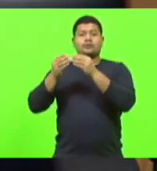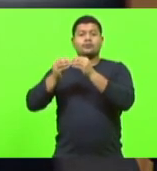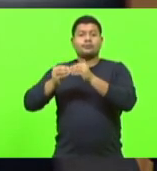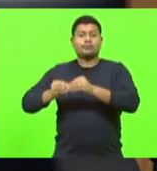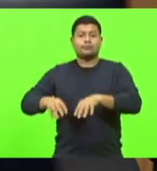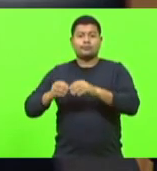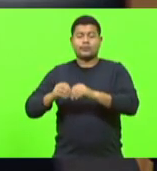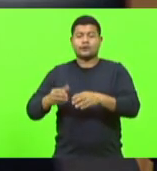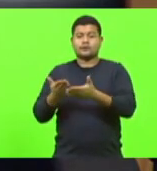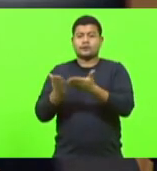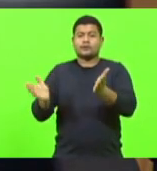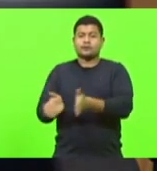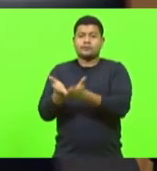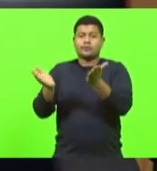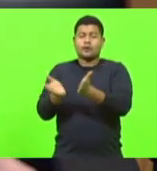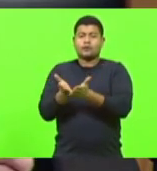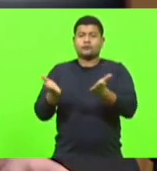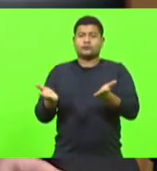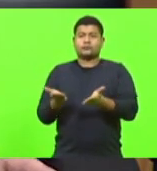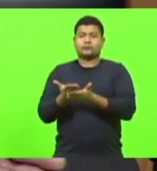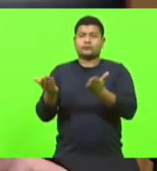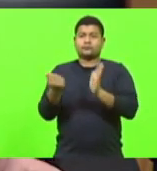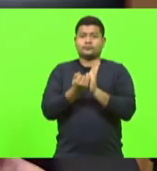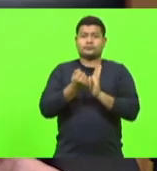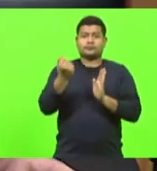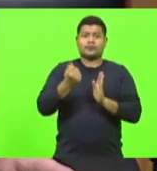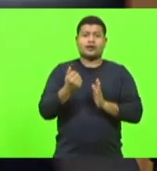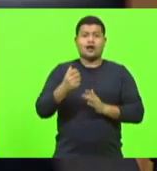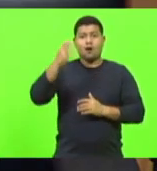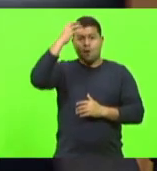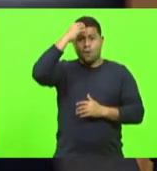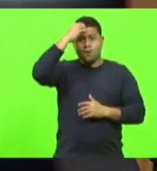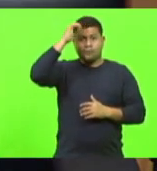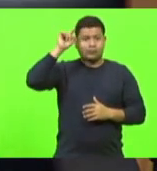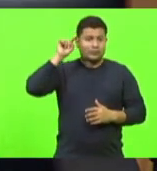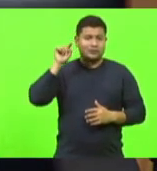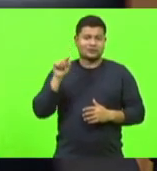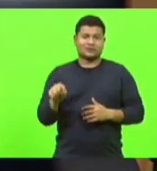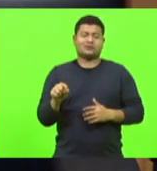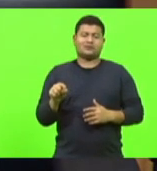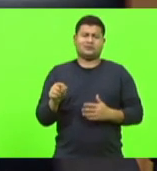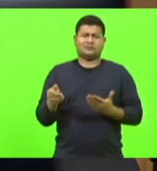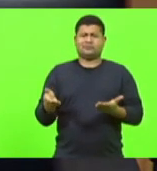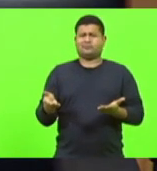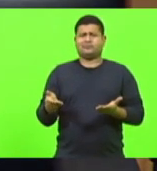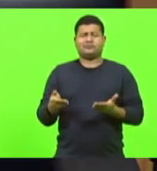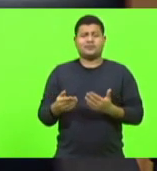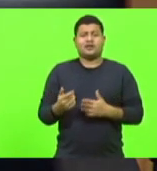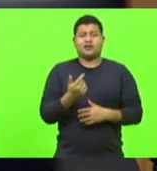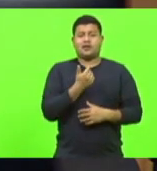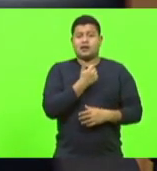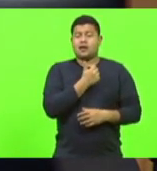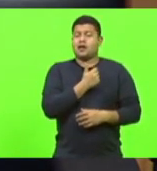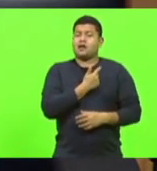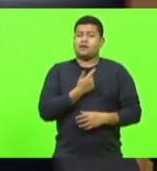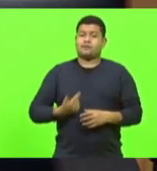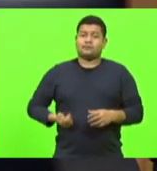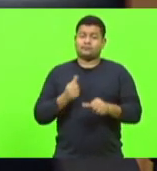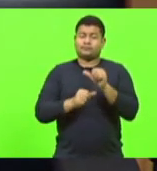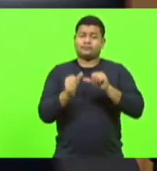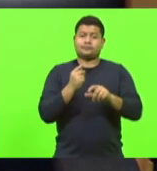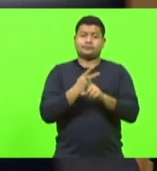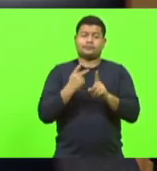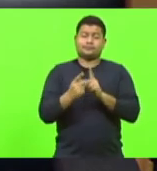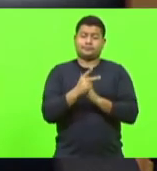e que foi carimbado agora como o grande culpado da reforma da Previdência o fato é seus